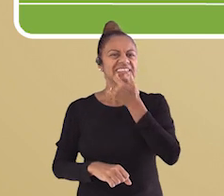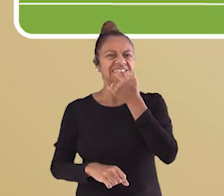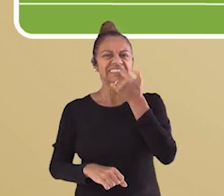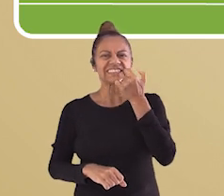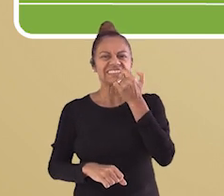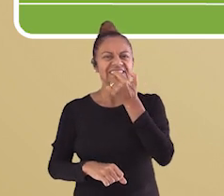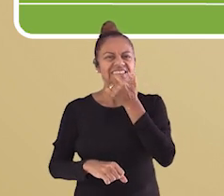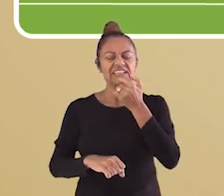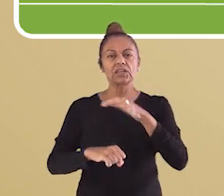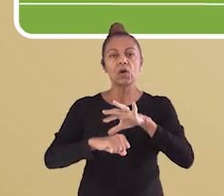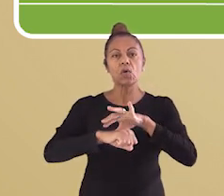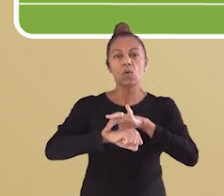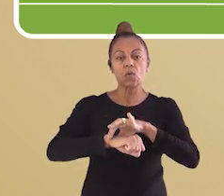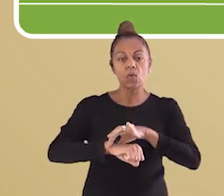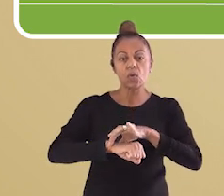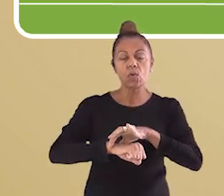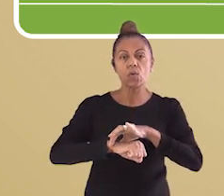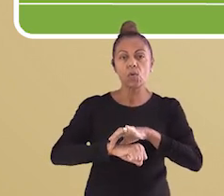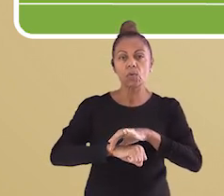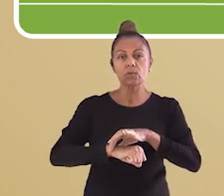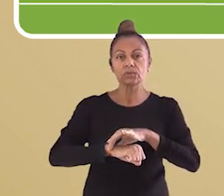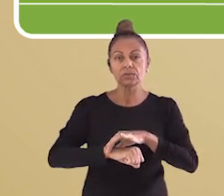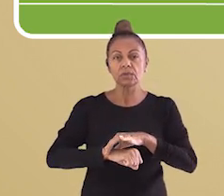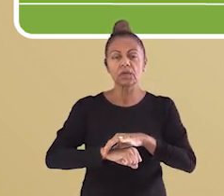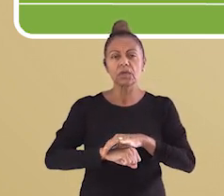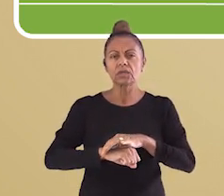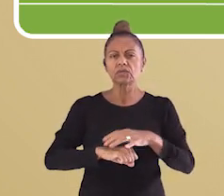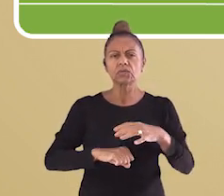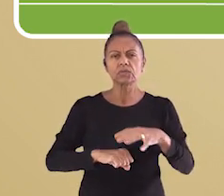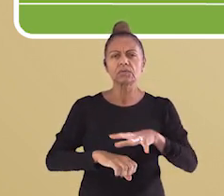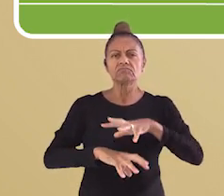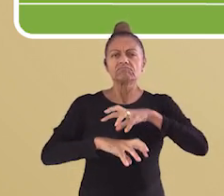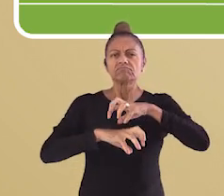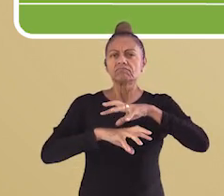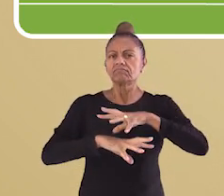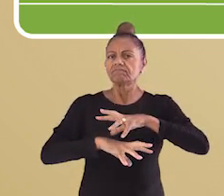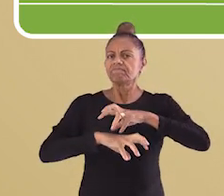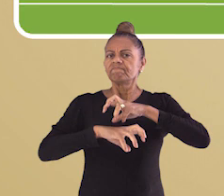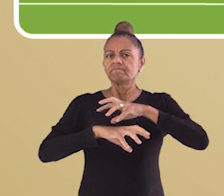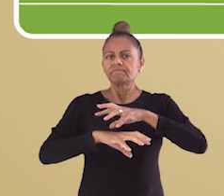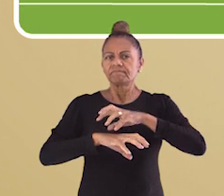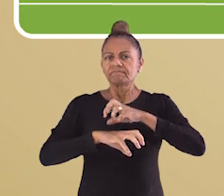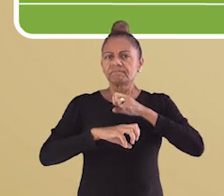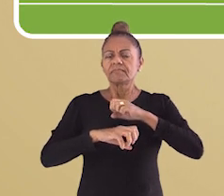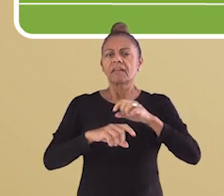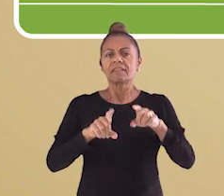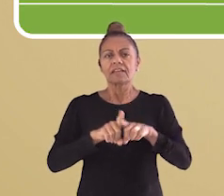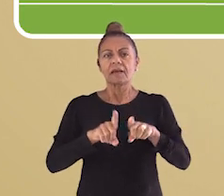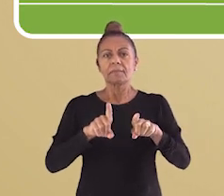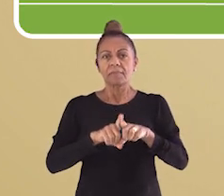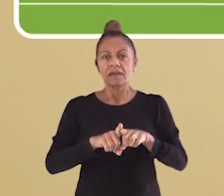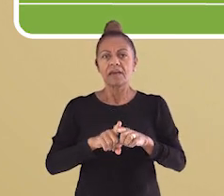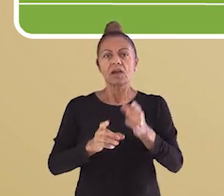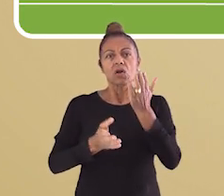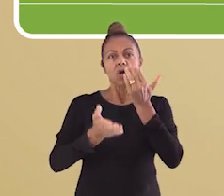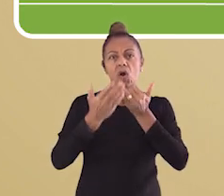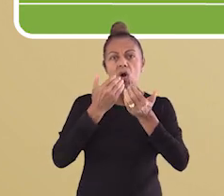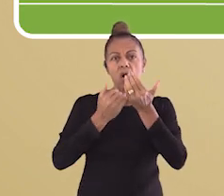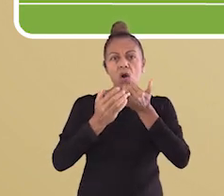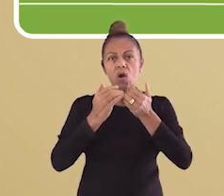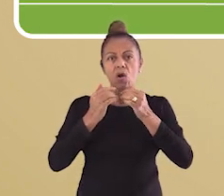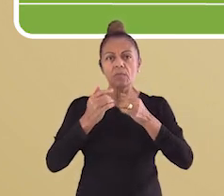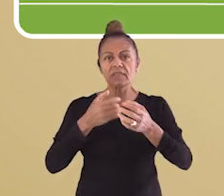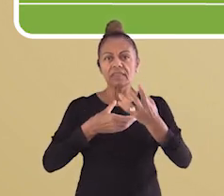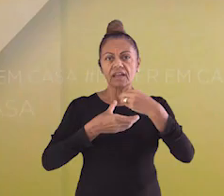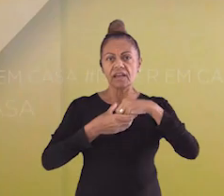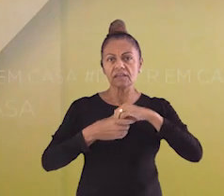pele, gengivas, ossos, além de regular as funções do corpo, como a respiração, a digestão e a